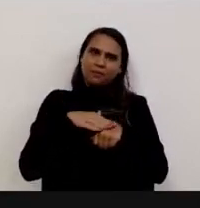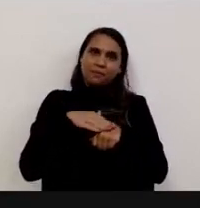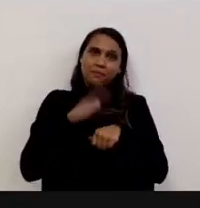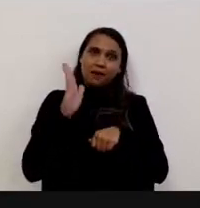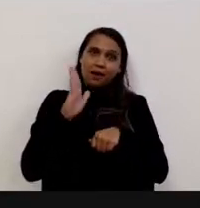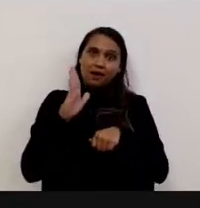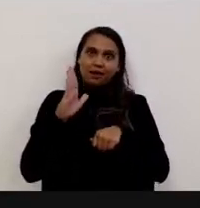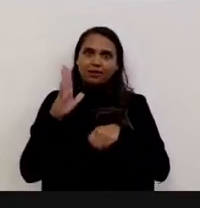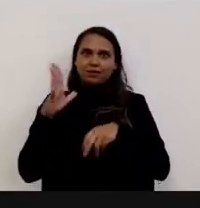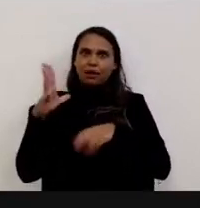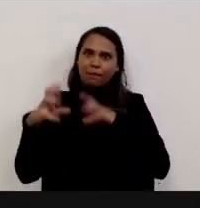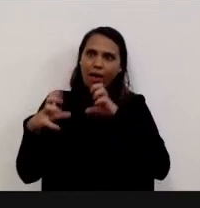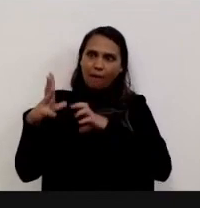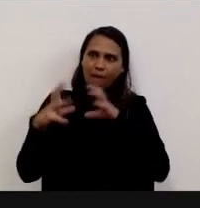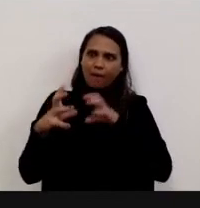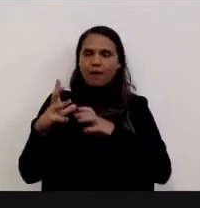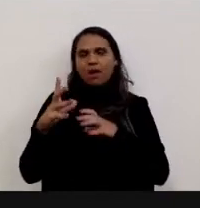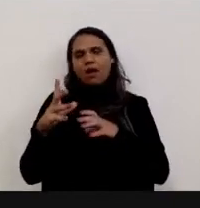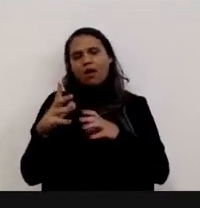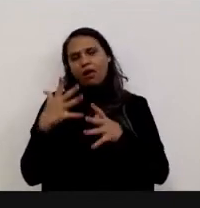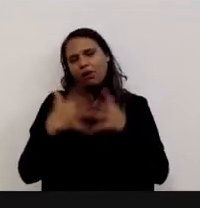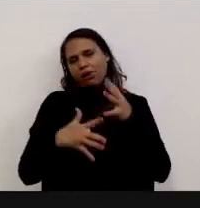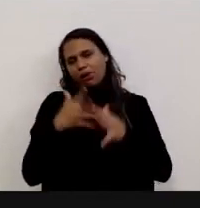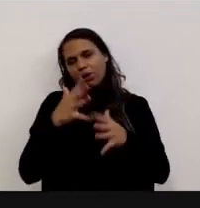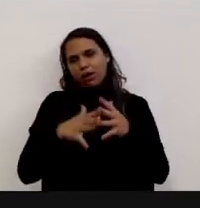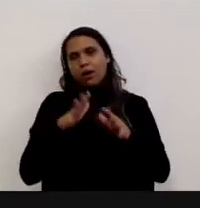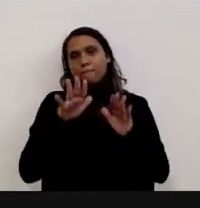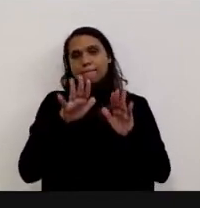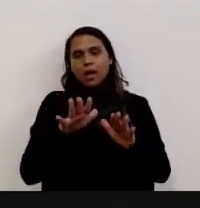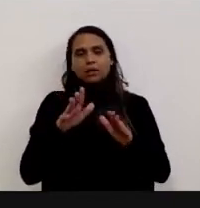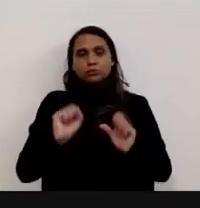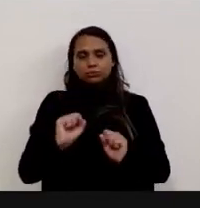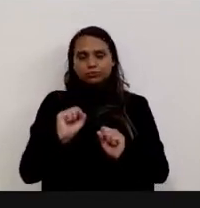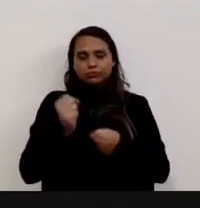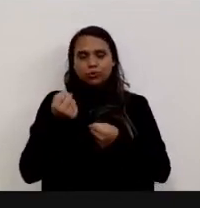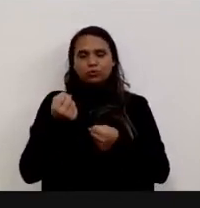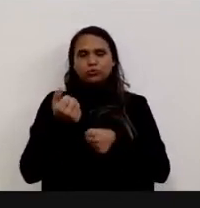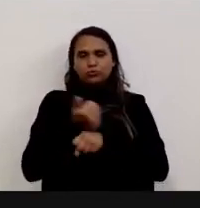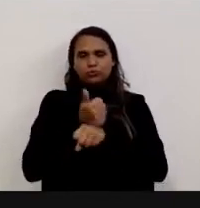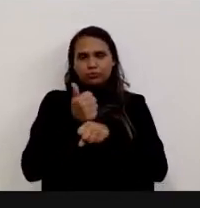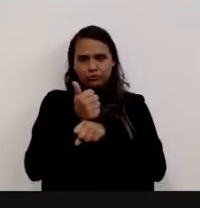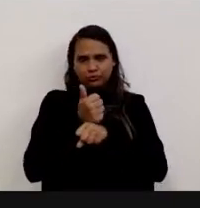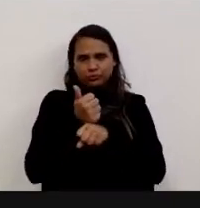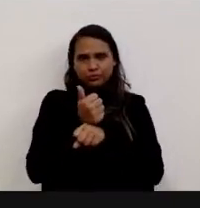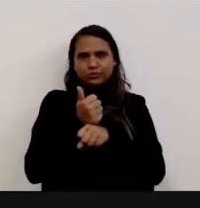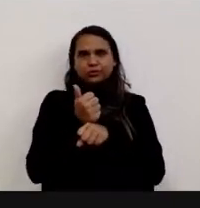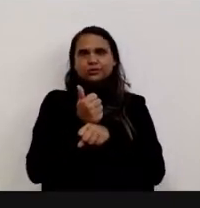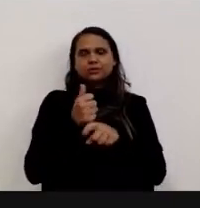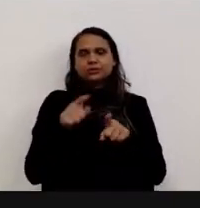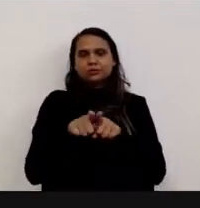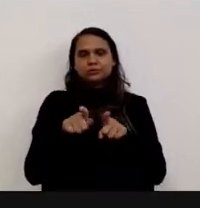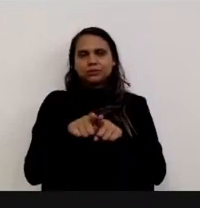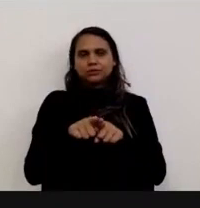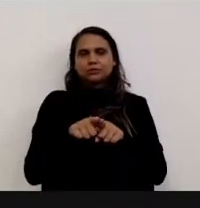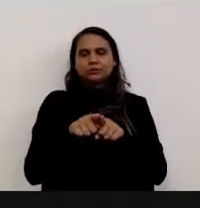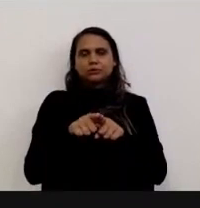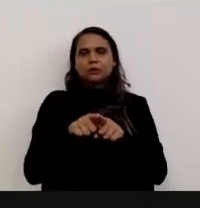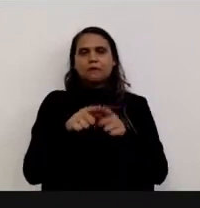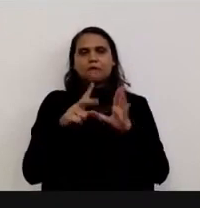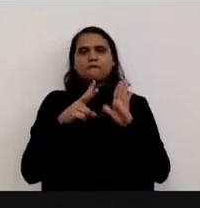pouco a desejar. Tivemos um esforço grande nessa parte de melhoria, né? Utilizando